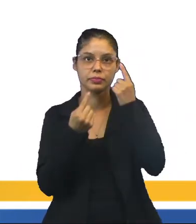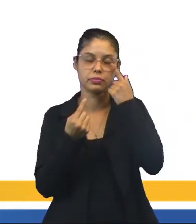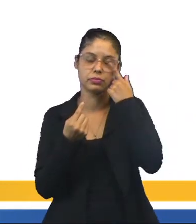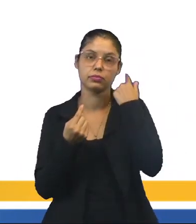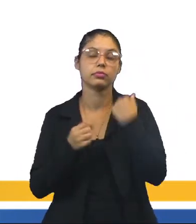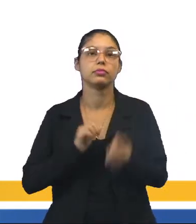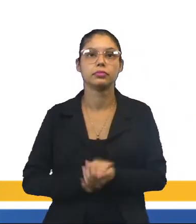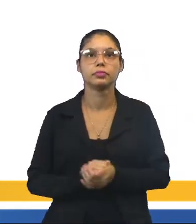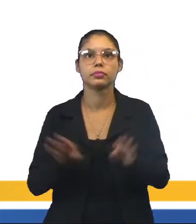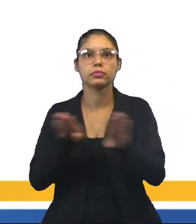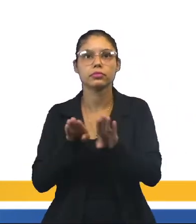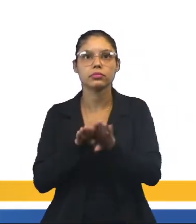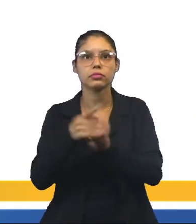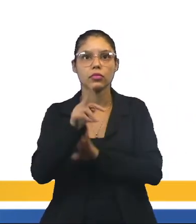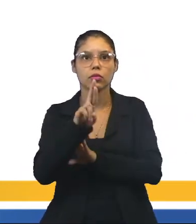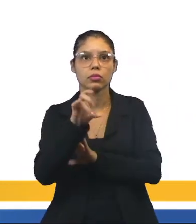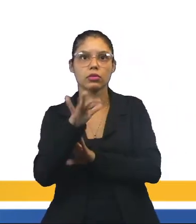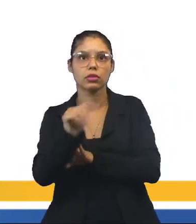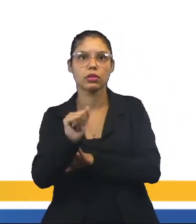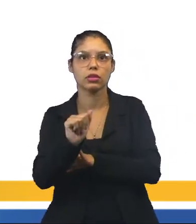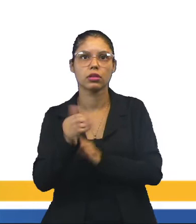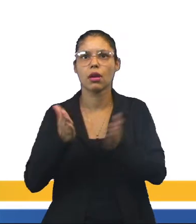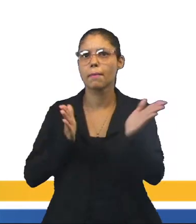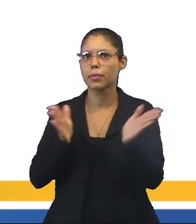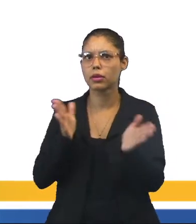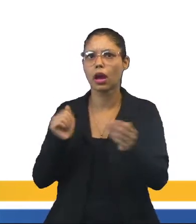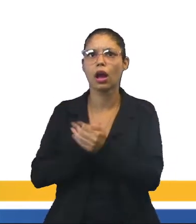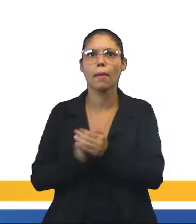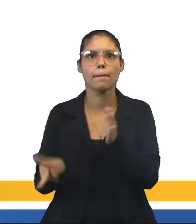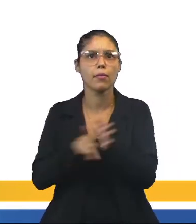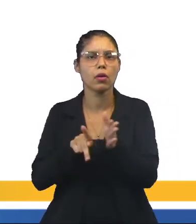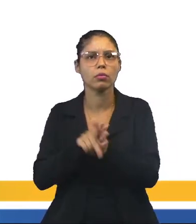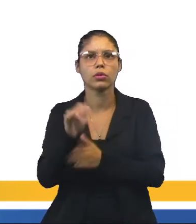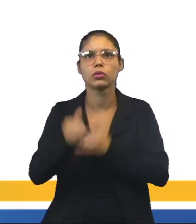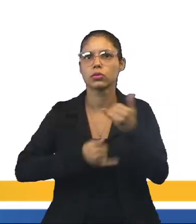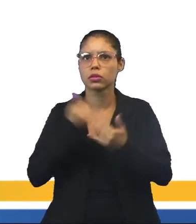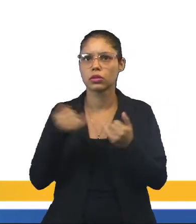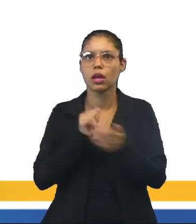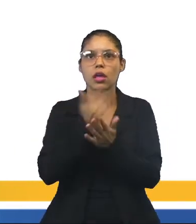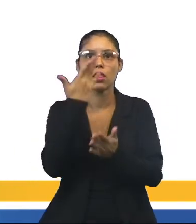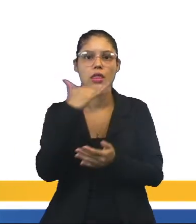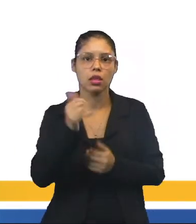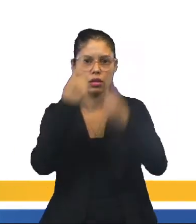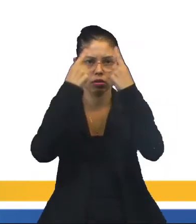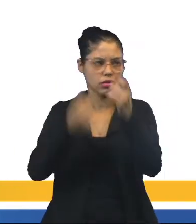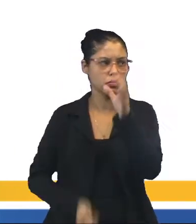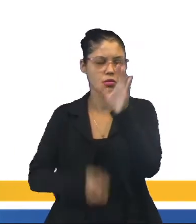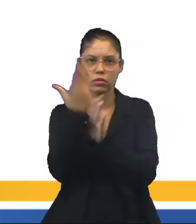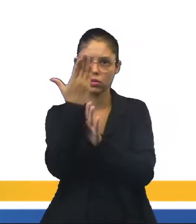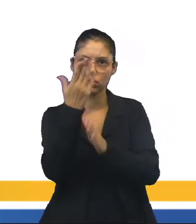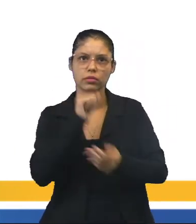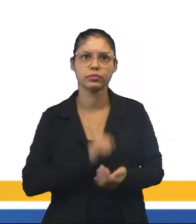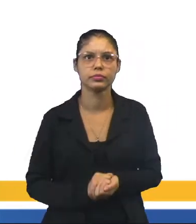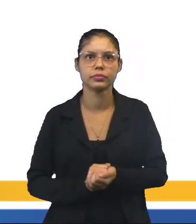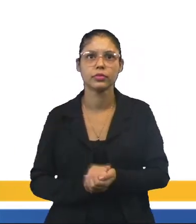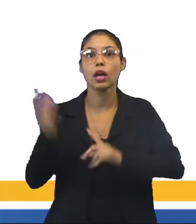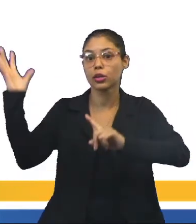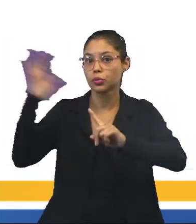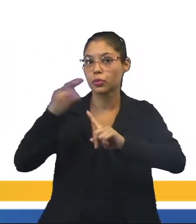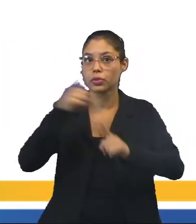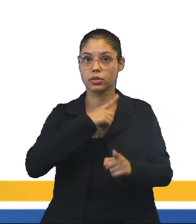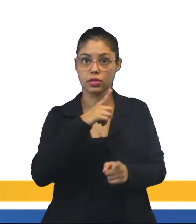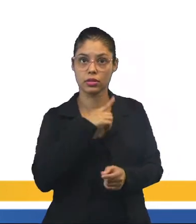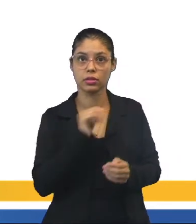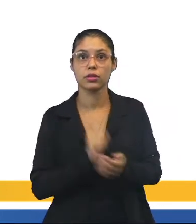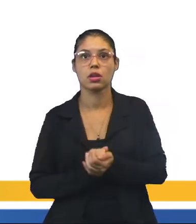traz, propiciar uma participação ativa do jogador na criação da violência, a influência que ele exerce